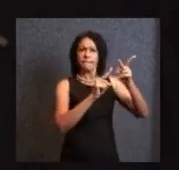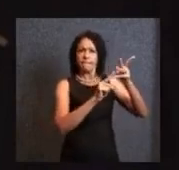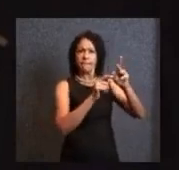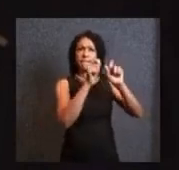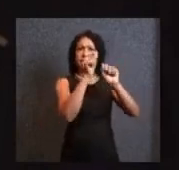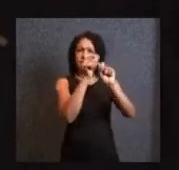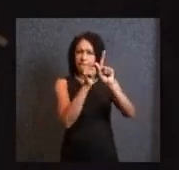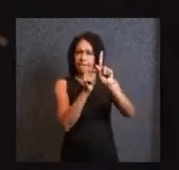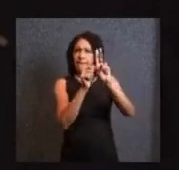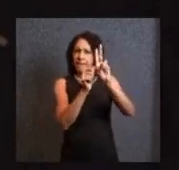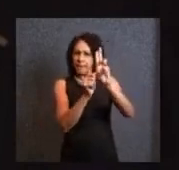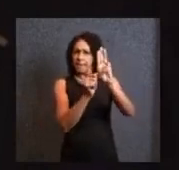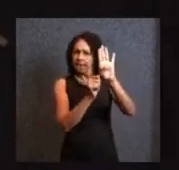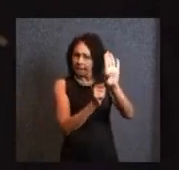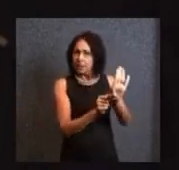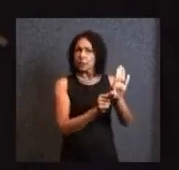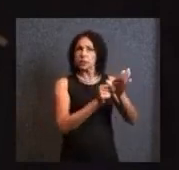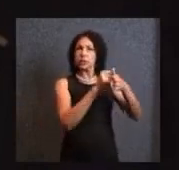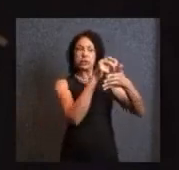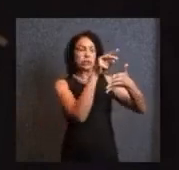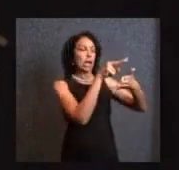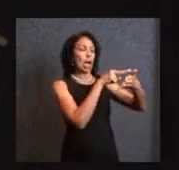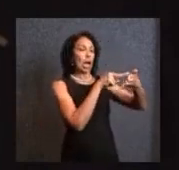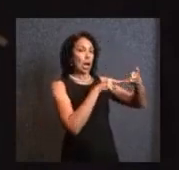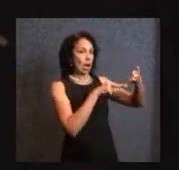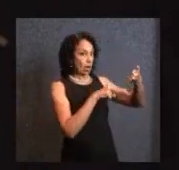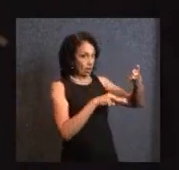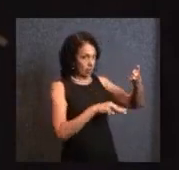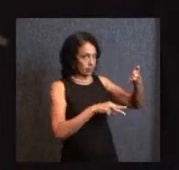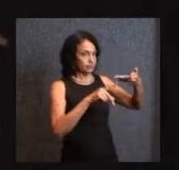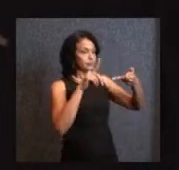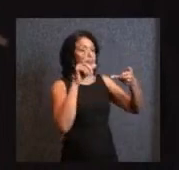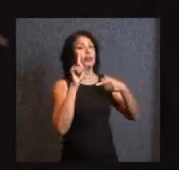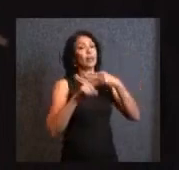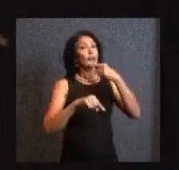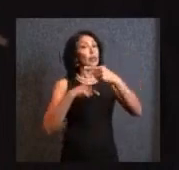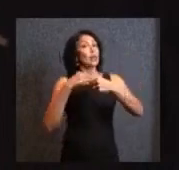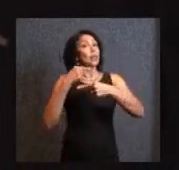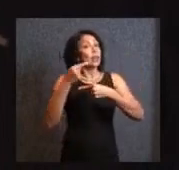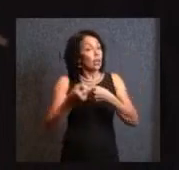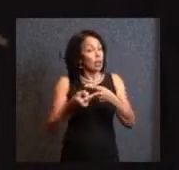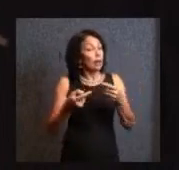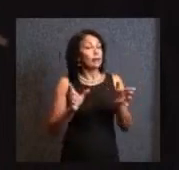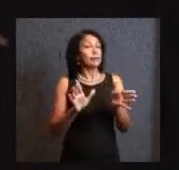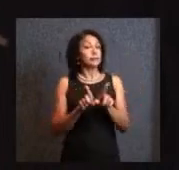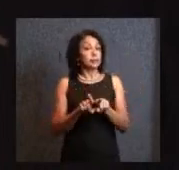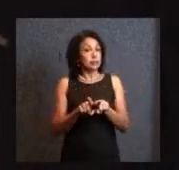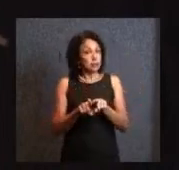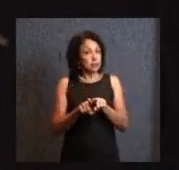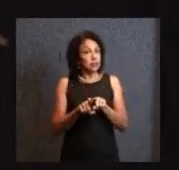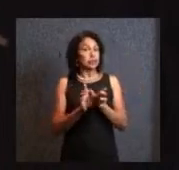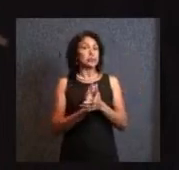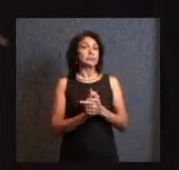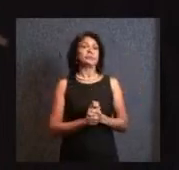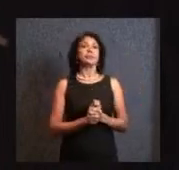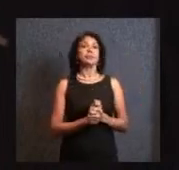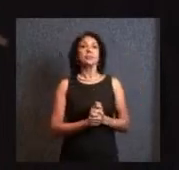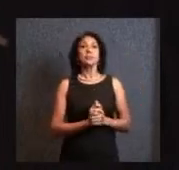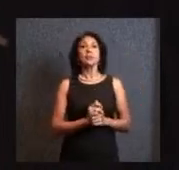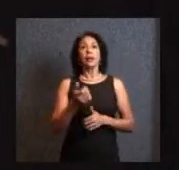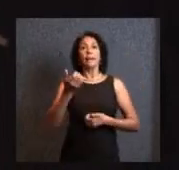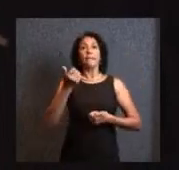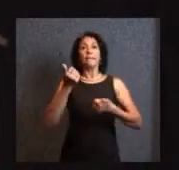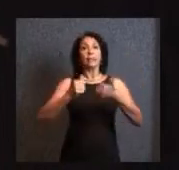a leitura, com os testes de fluência leitora, e também para as